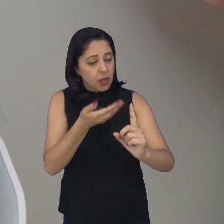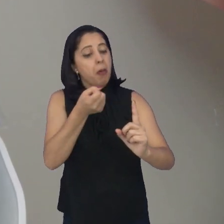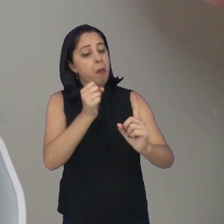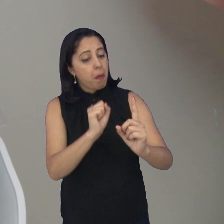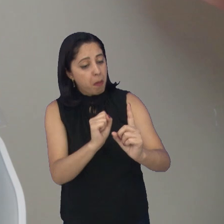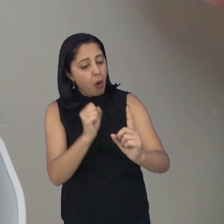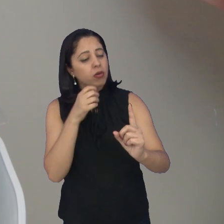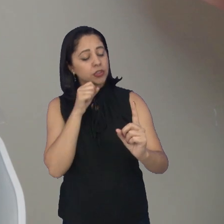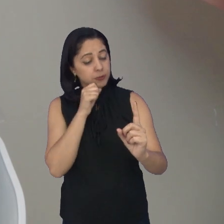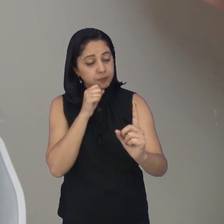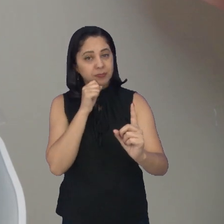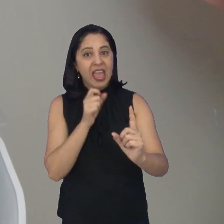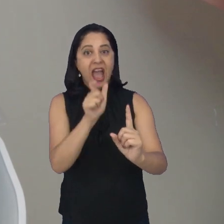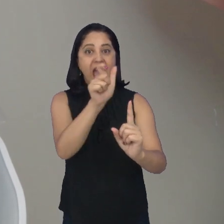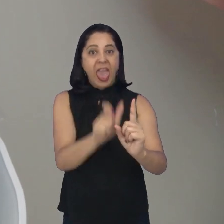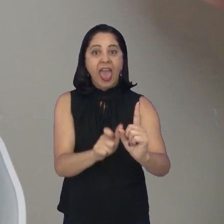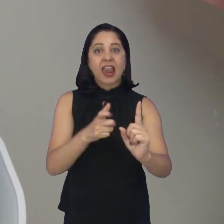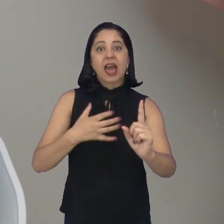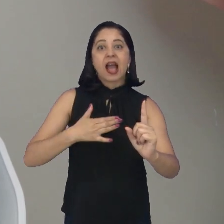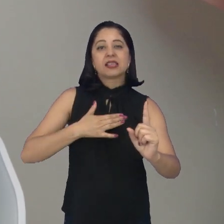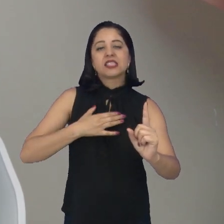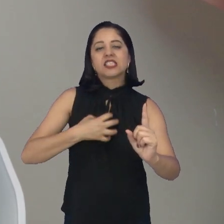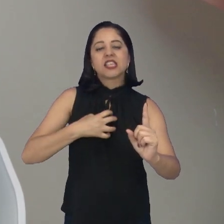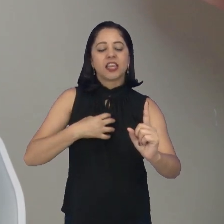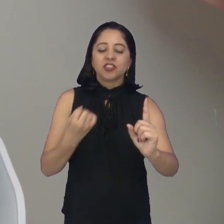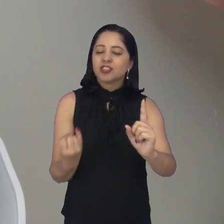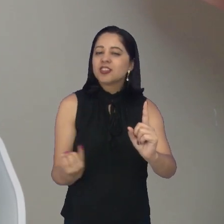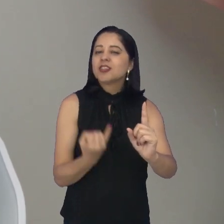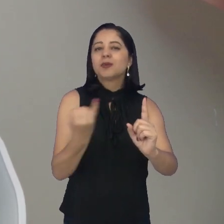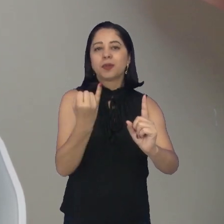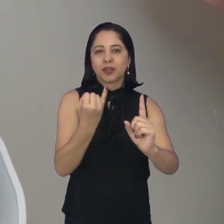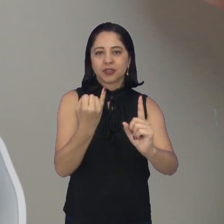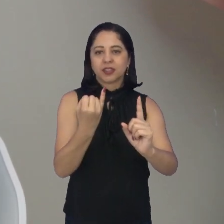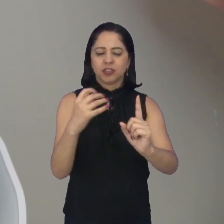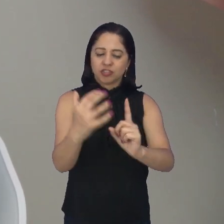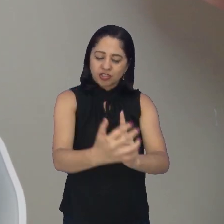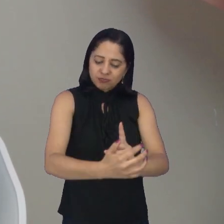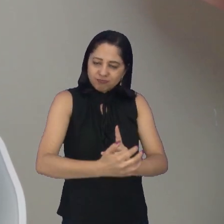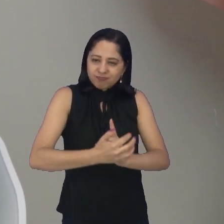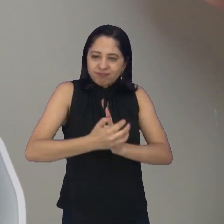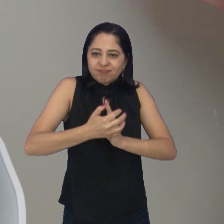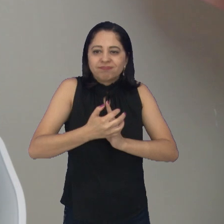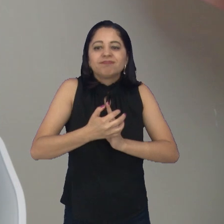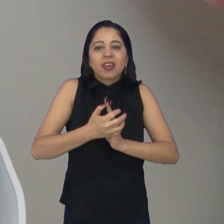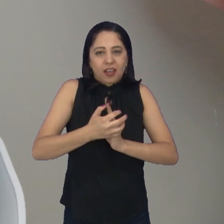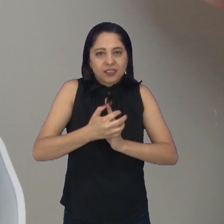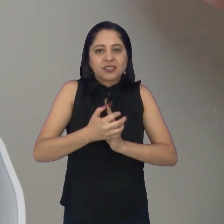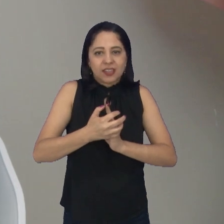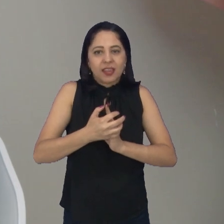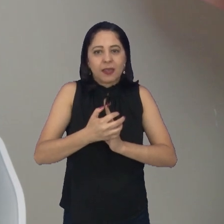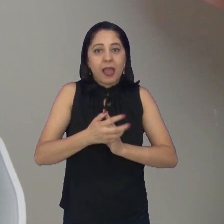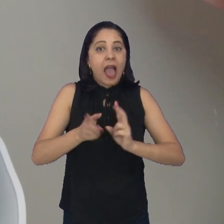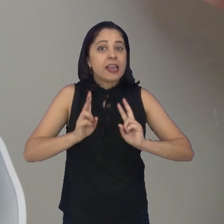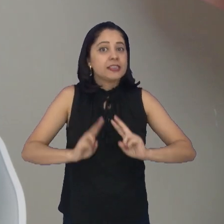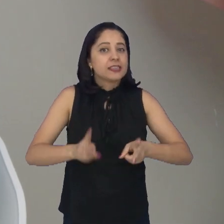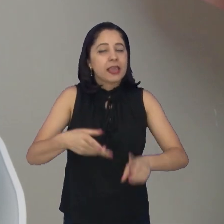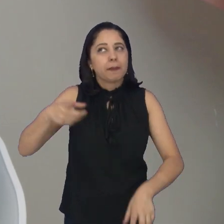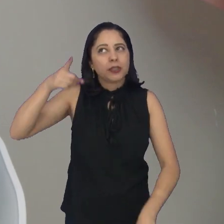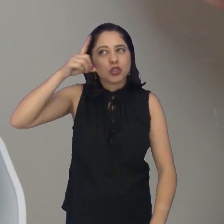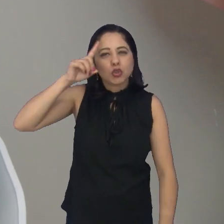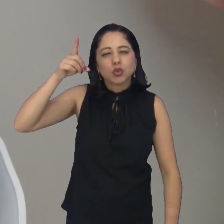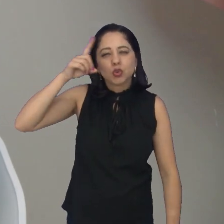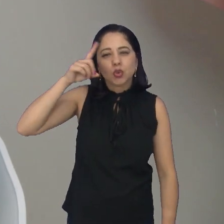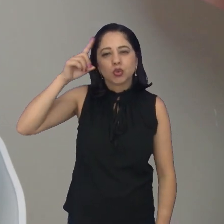faz com que ela se sinta importante. E ao se sentir incluída nas decisões diárias, nas rotinas de